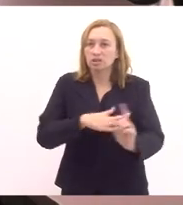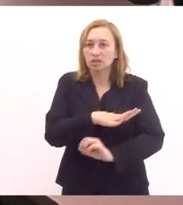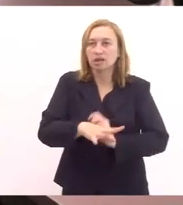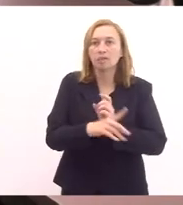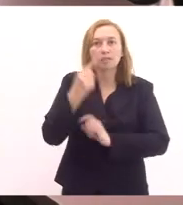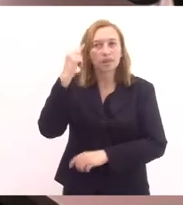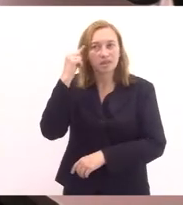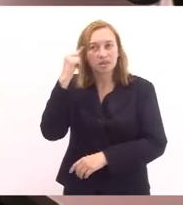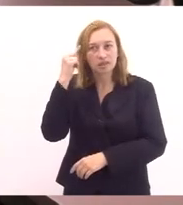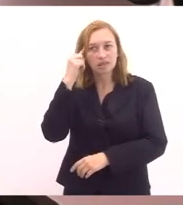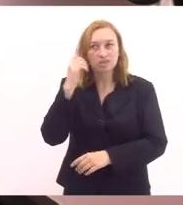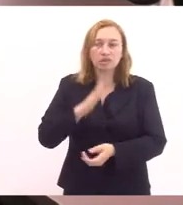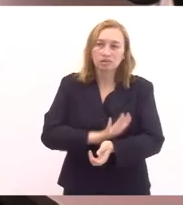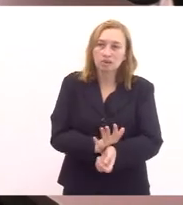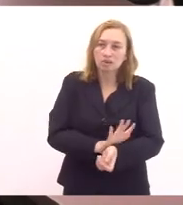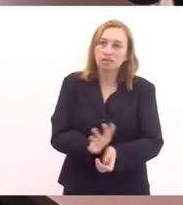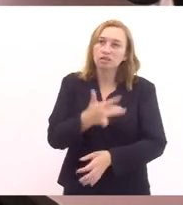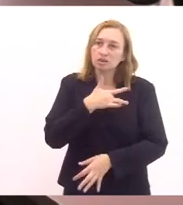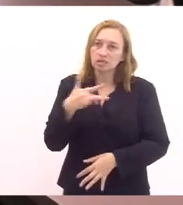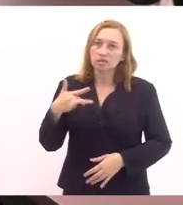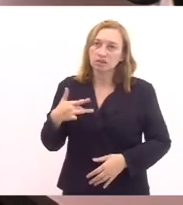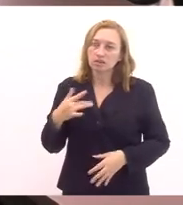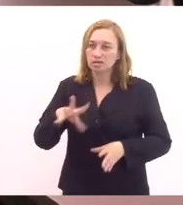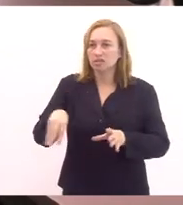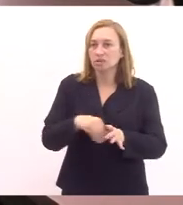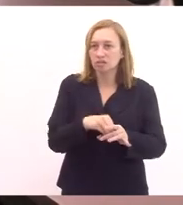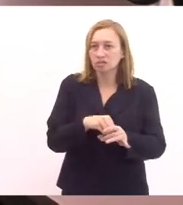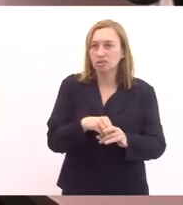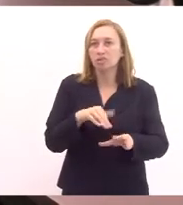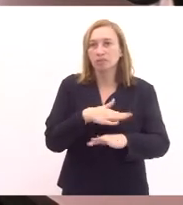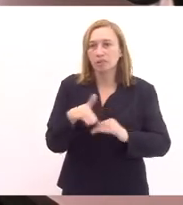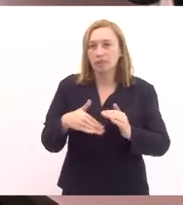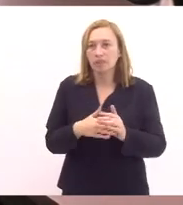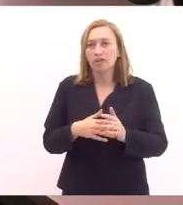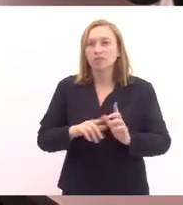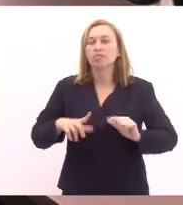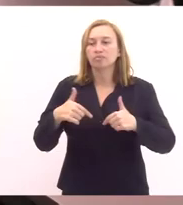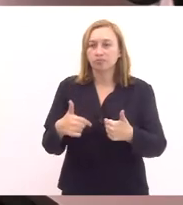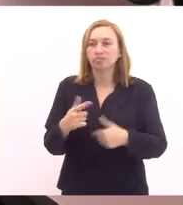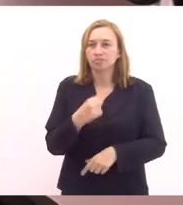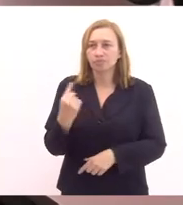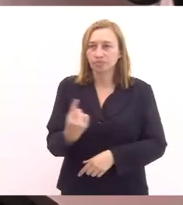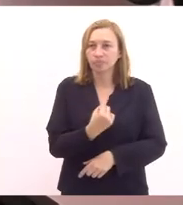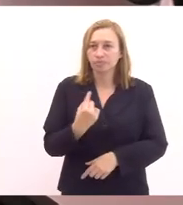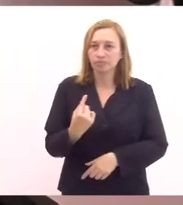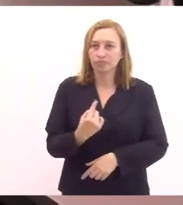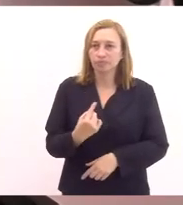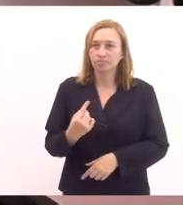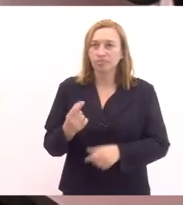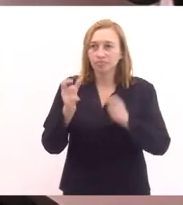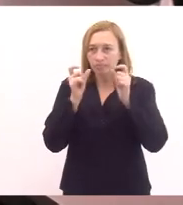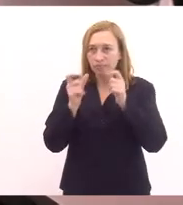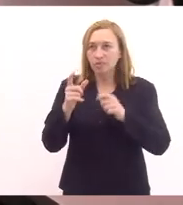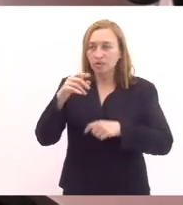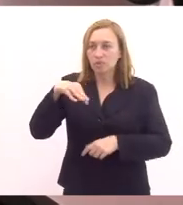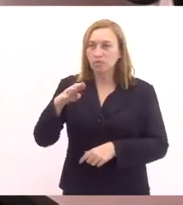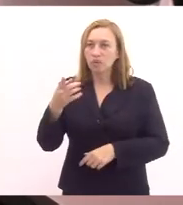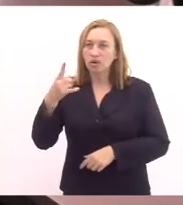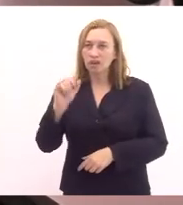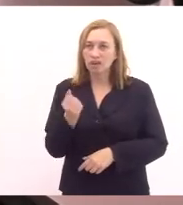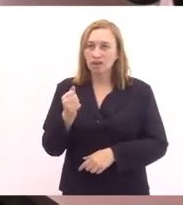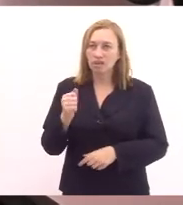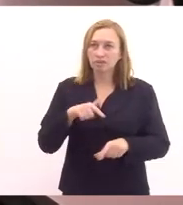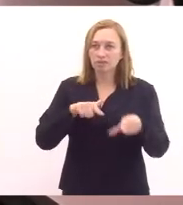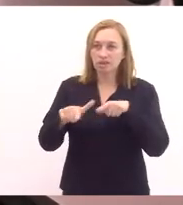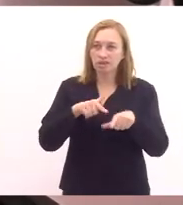apelo para gente pensar o racismo e saúde inclui em toda E aí já chamando Morgana aqui para o trabalho